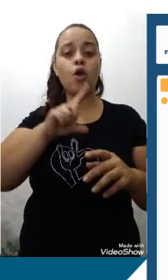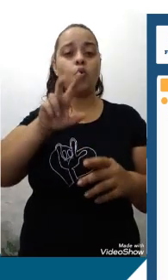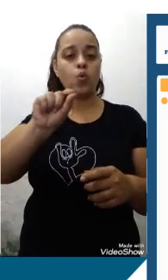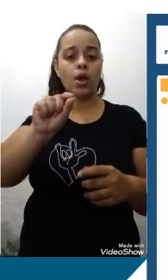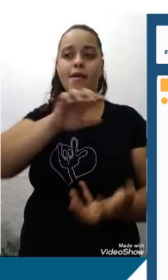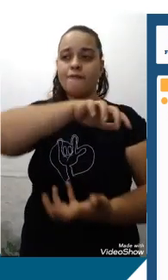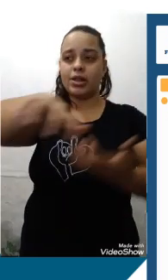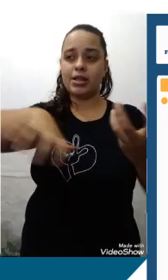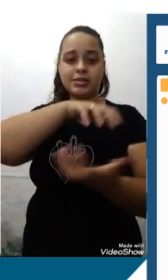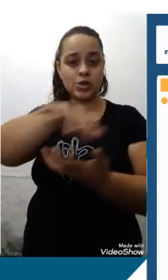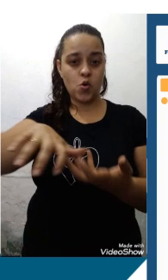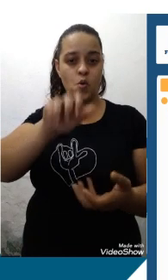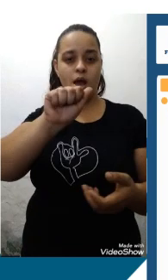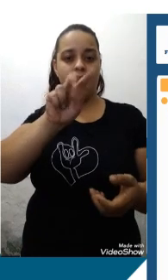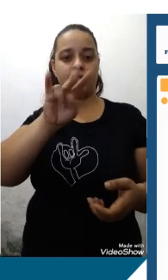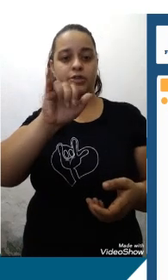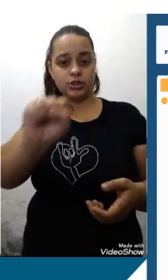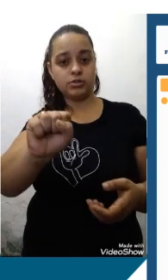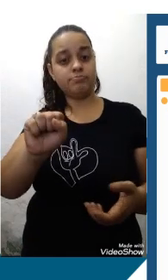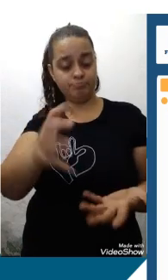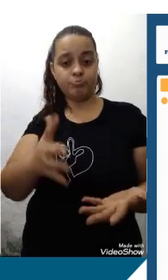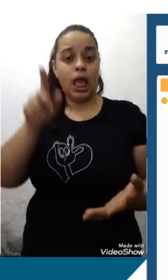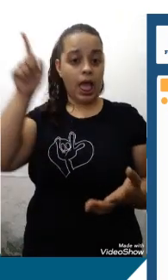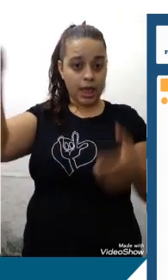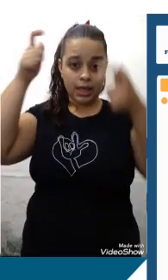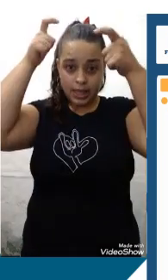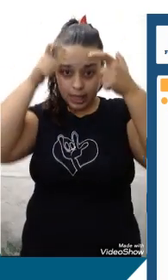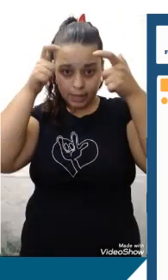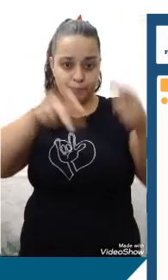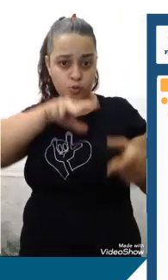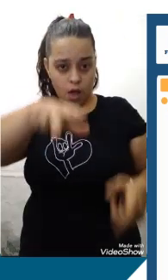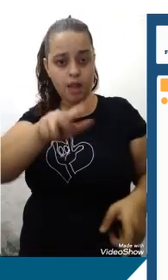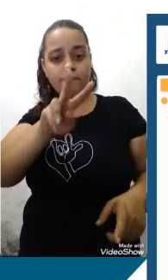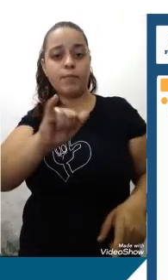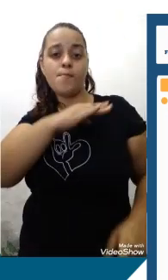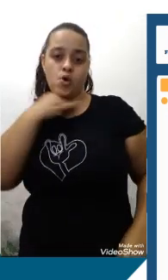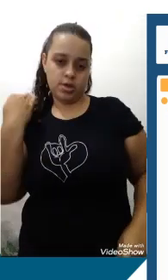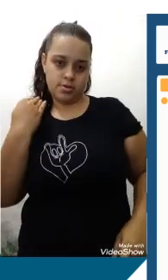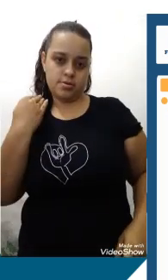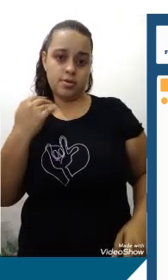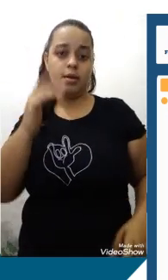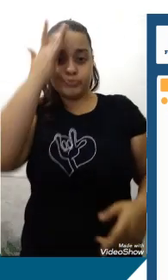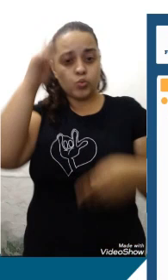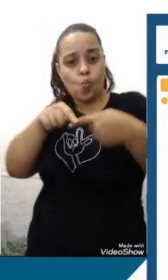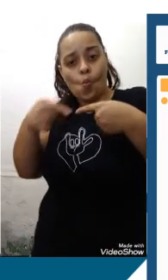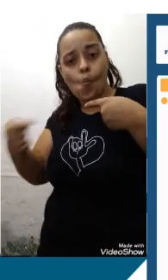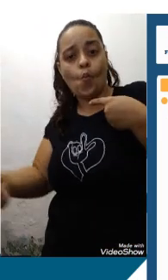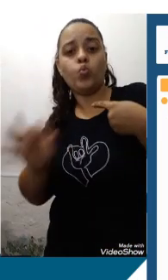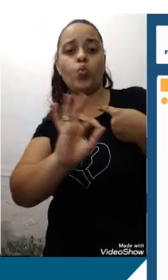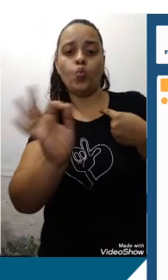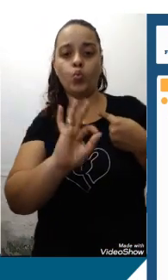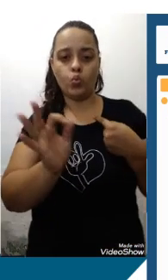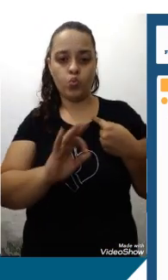Avit. O problema todo vai acontecer porque o rei português vai morrer sem deixar herdeiros adequados ao trono. Isso vai gerar uma crise sucessória que vai se estender